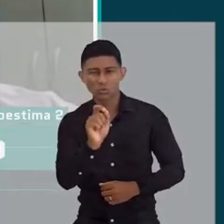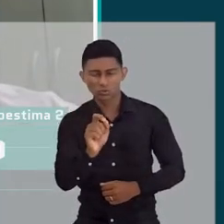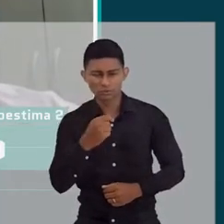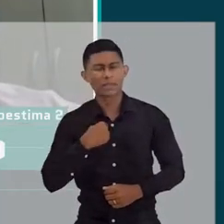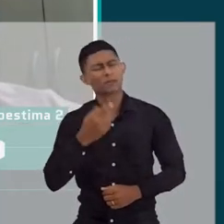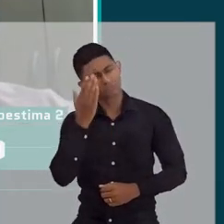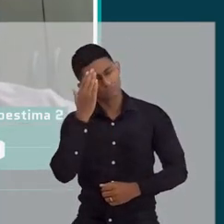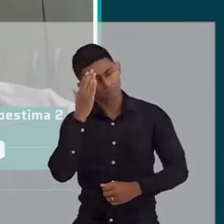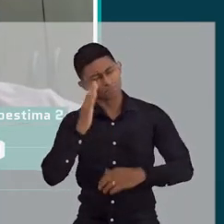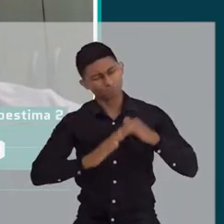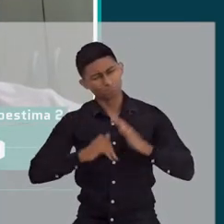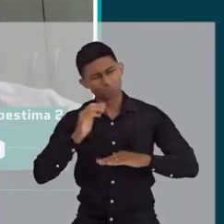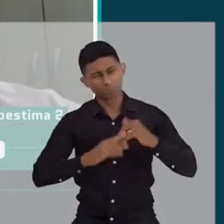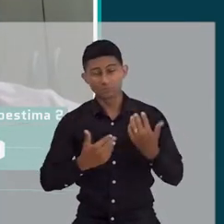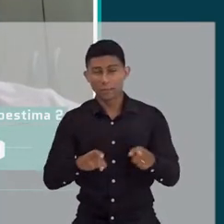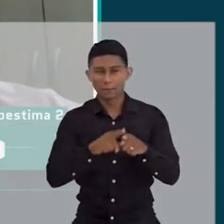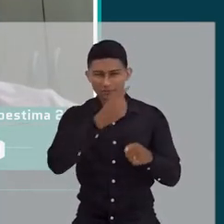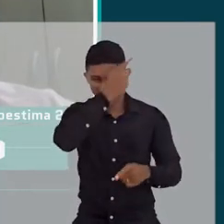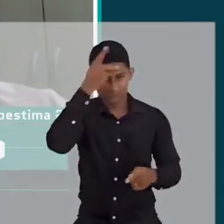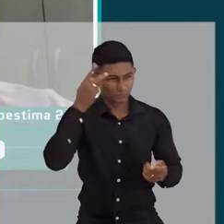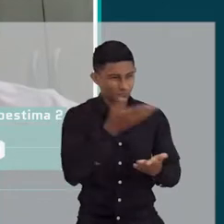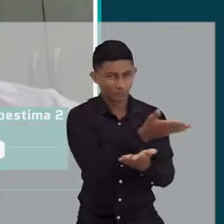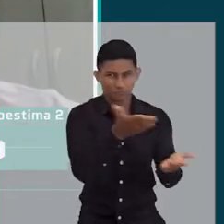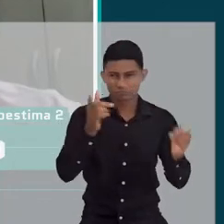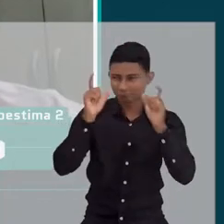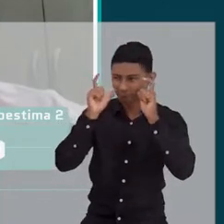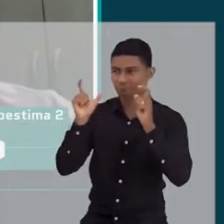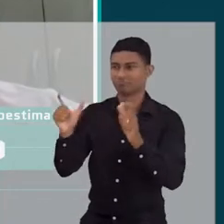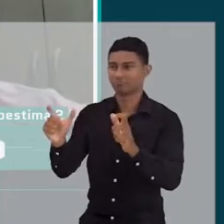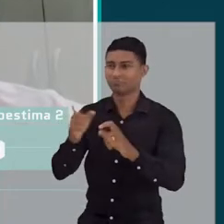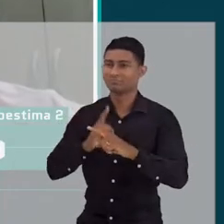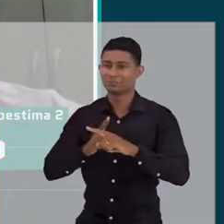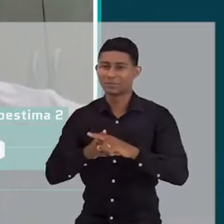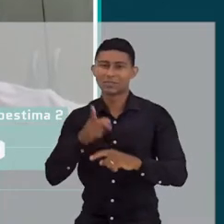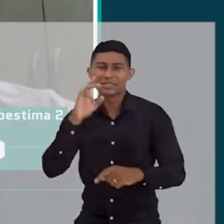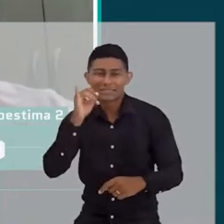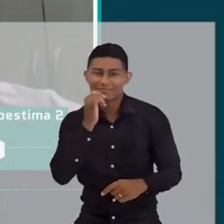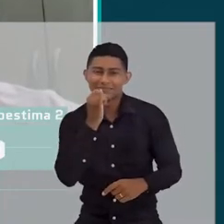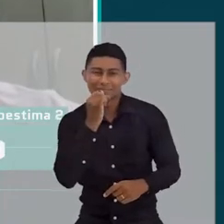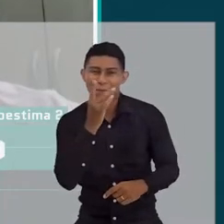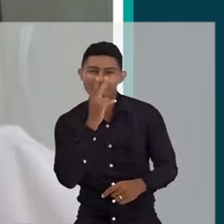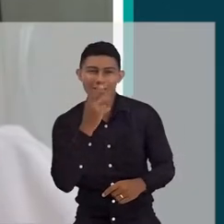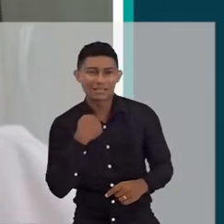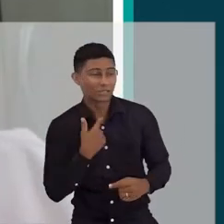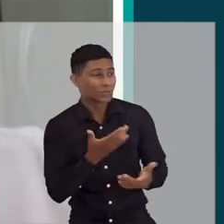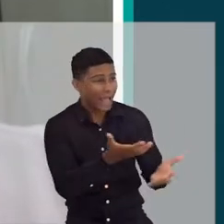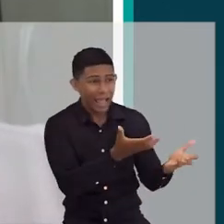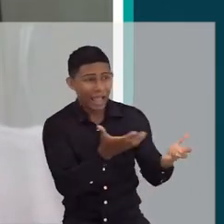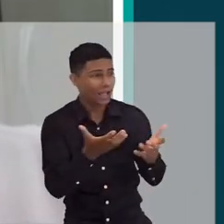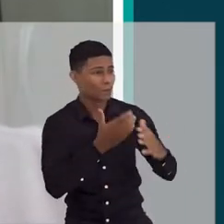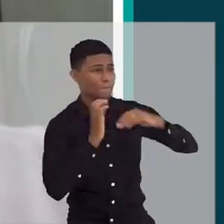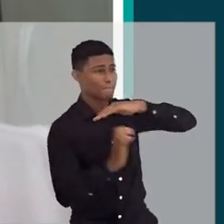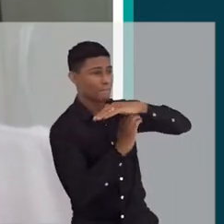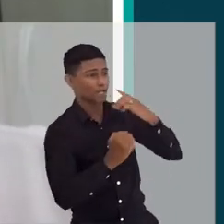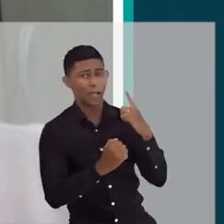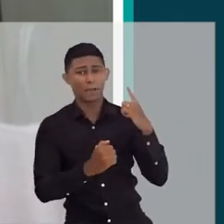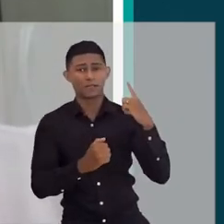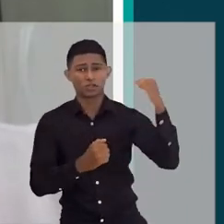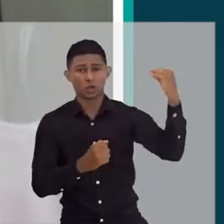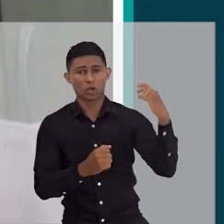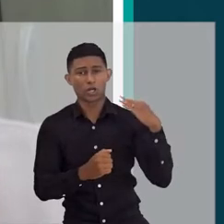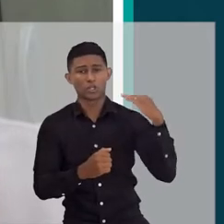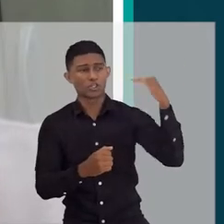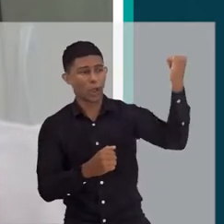meu trabalho com o que eu sei fazer e o que as pessoas têm interesse, né? Porque se de fato eu dependesse das publis, né? E até das empresas que chamam para